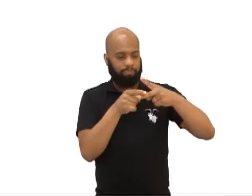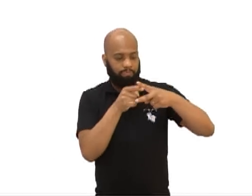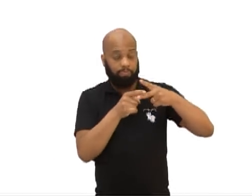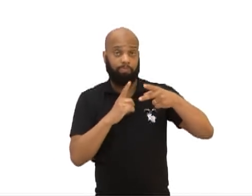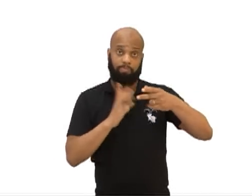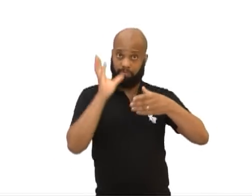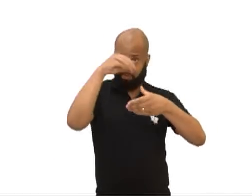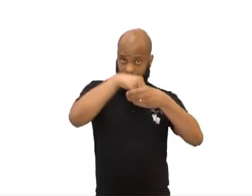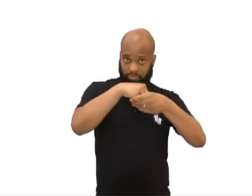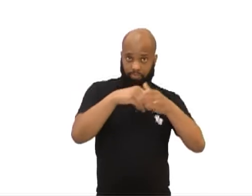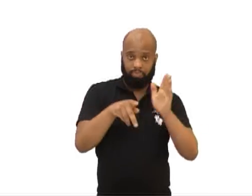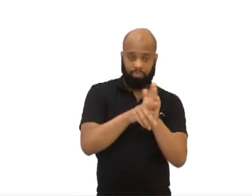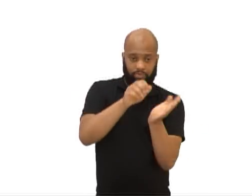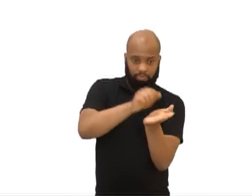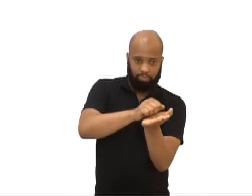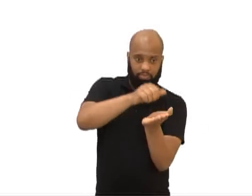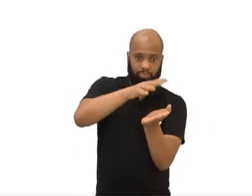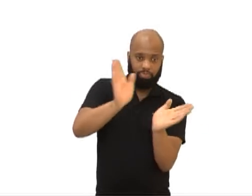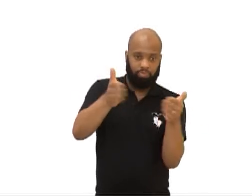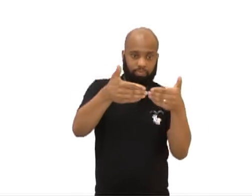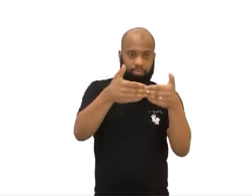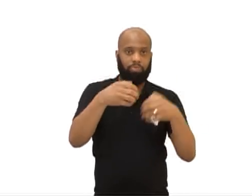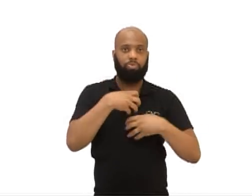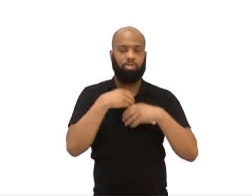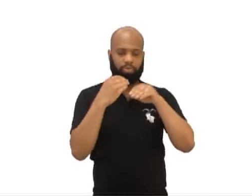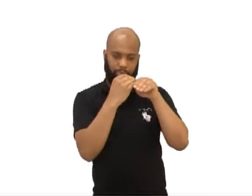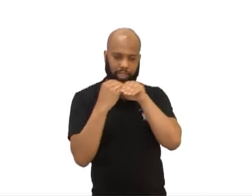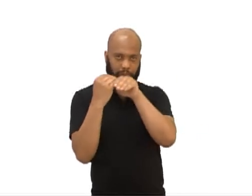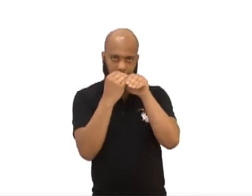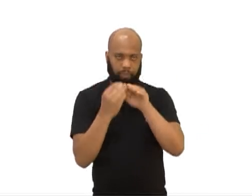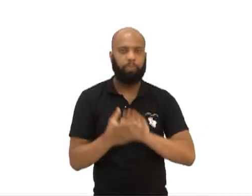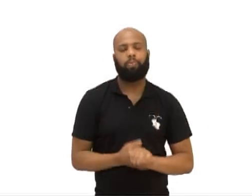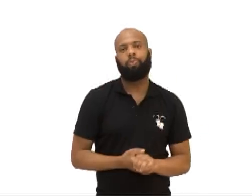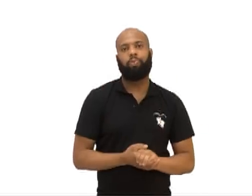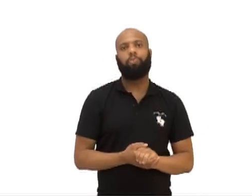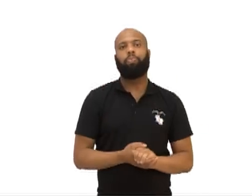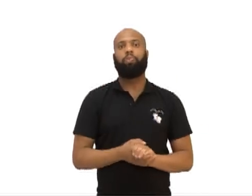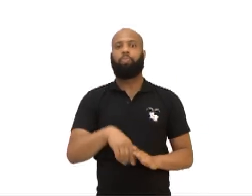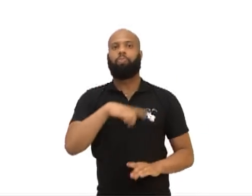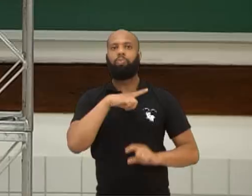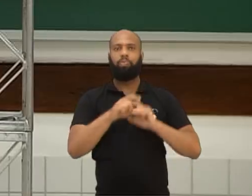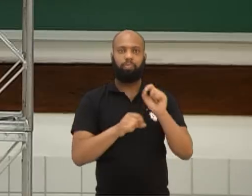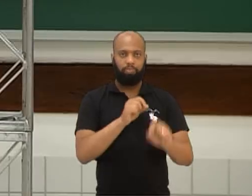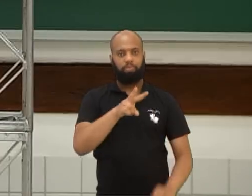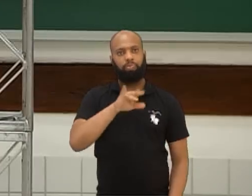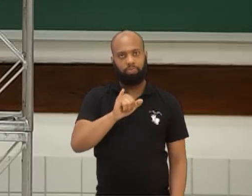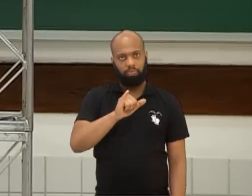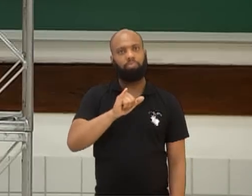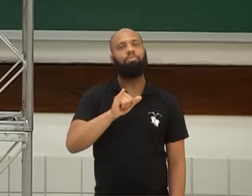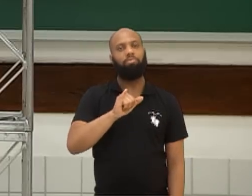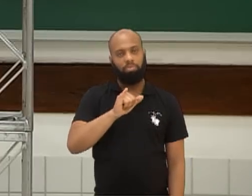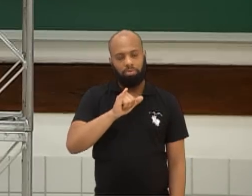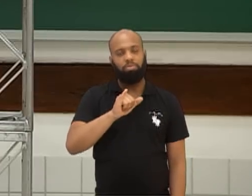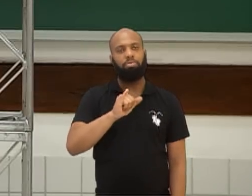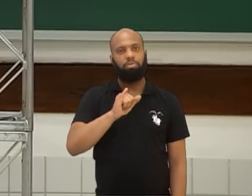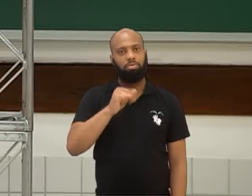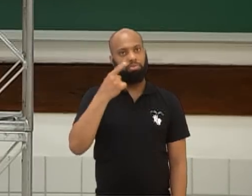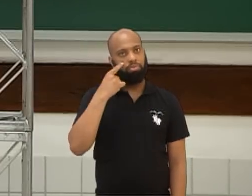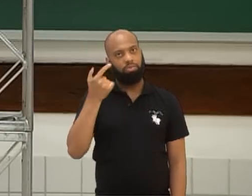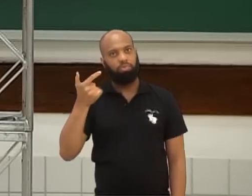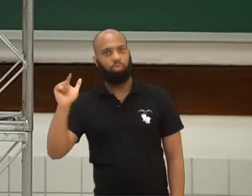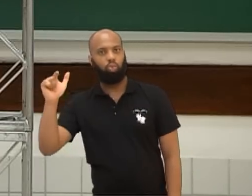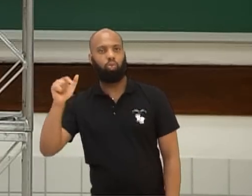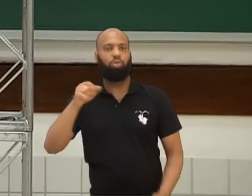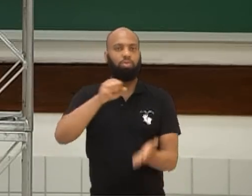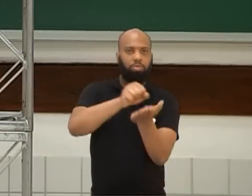internos de um polígono regular. Então, a gente vai para a terceira parte desse assunto, né? A gente vai ver de outros